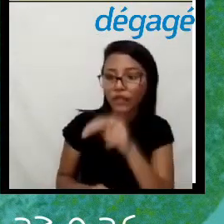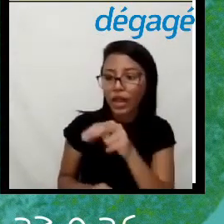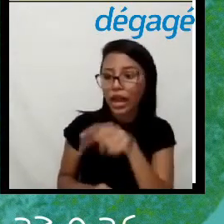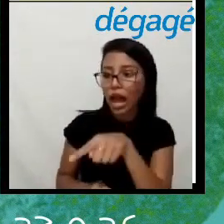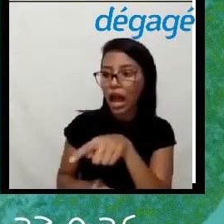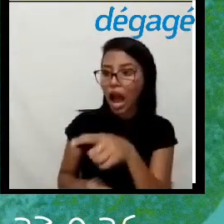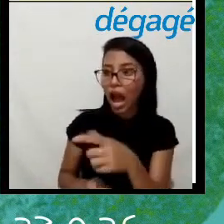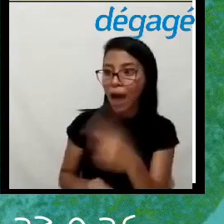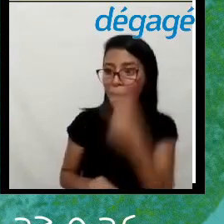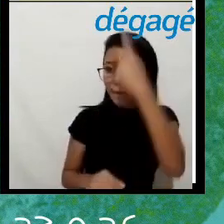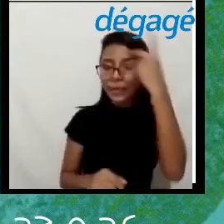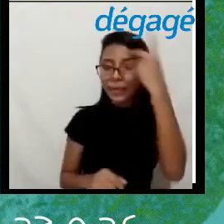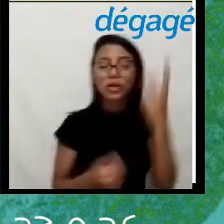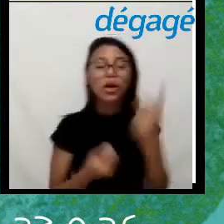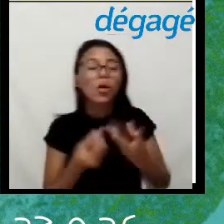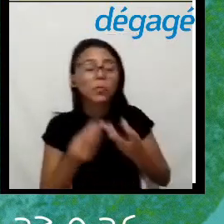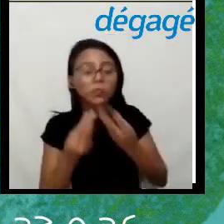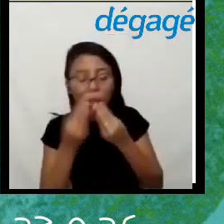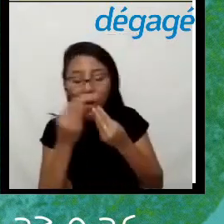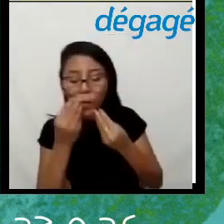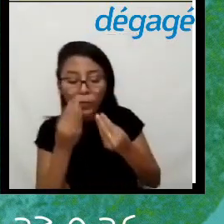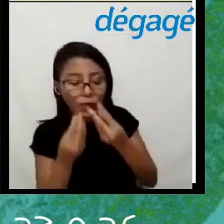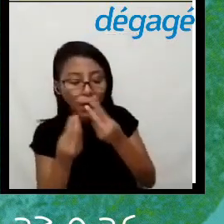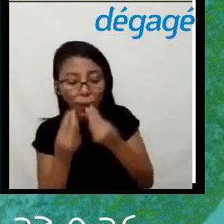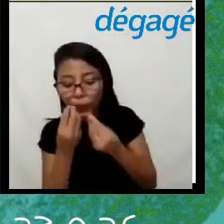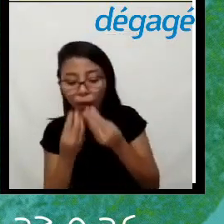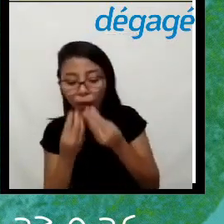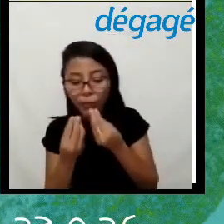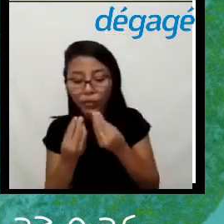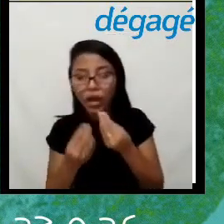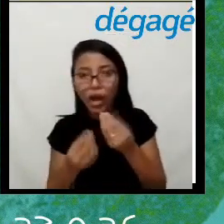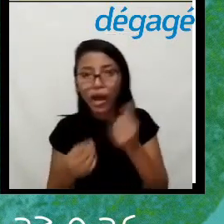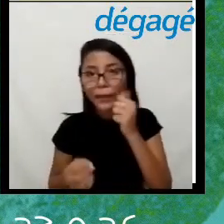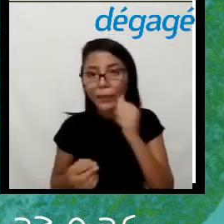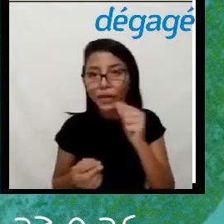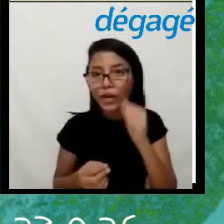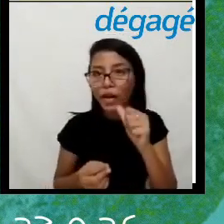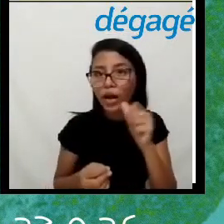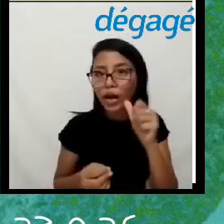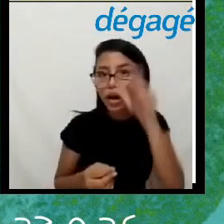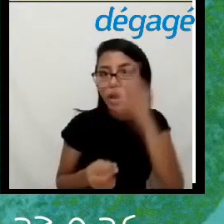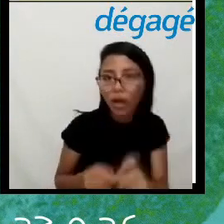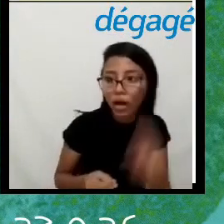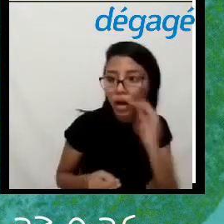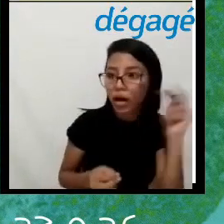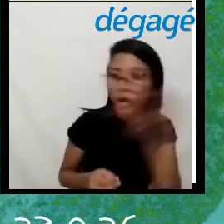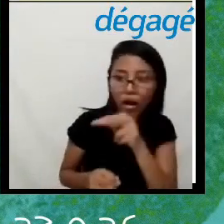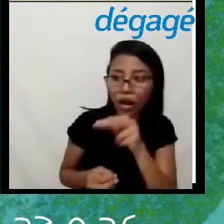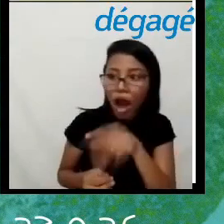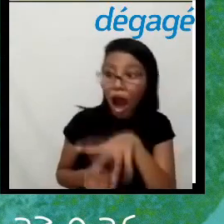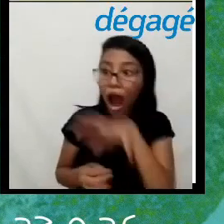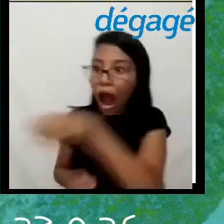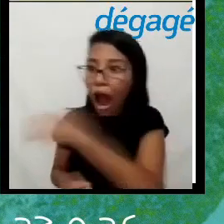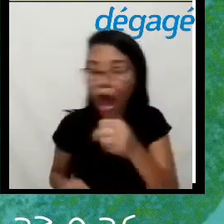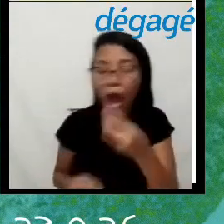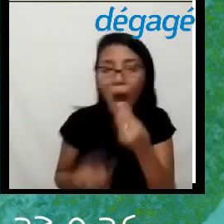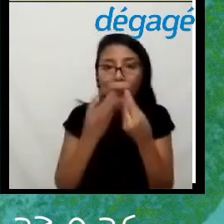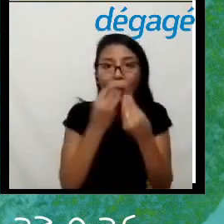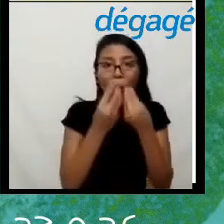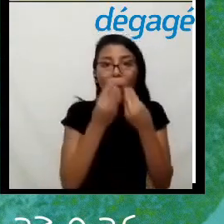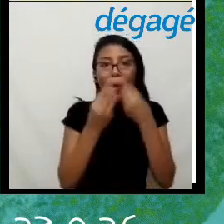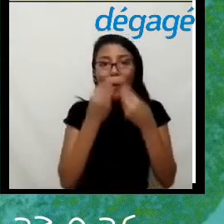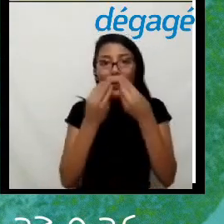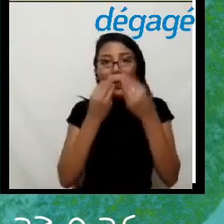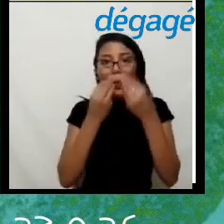pegava o alimento que queria, mesmo que fosse dos outros, assim. E ela fez isso de inúmeras vezes. Ela já pegou um bife de um prato de